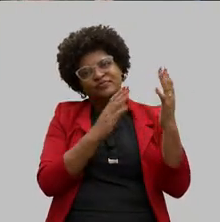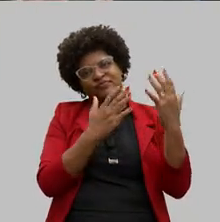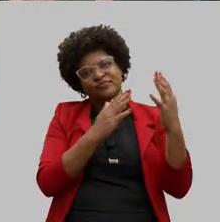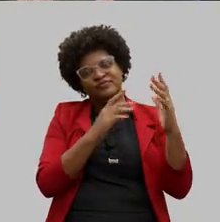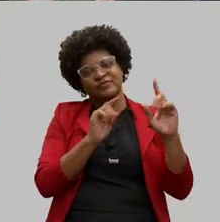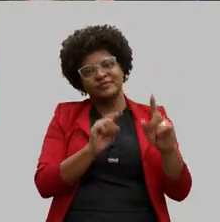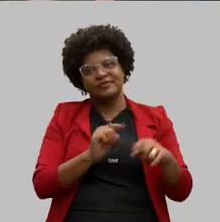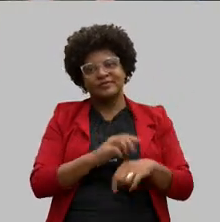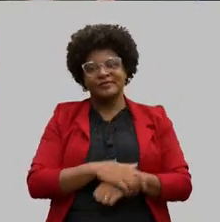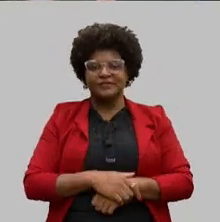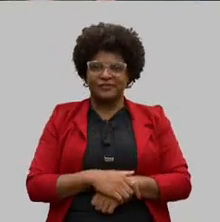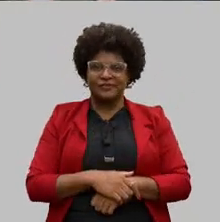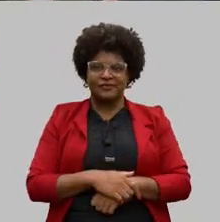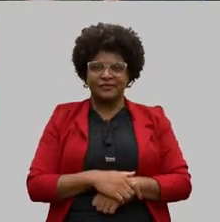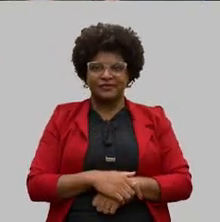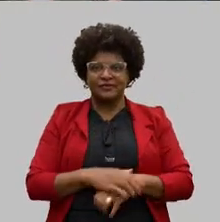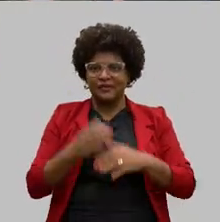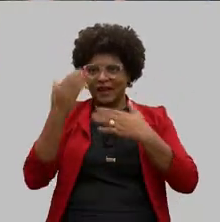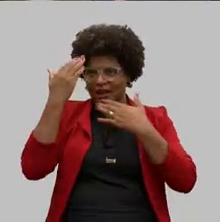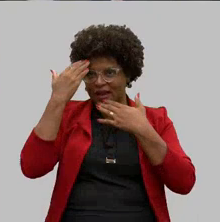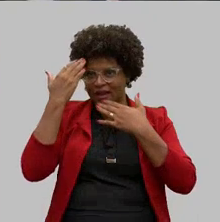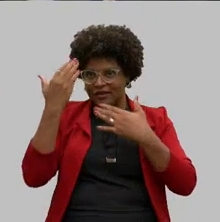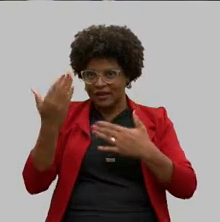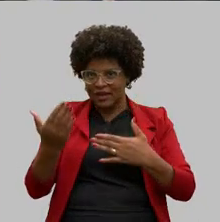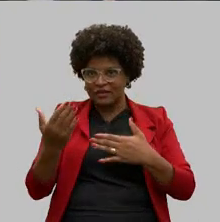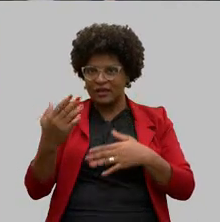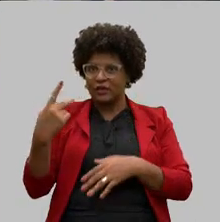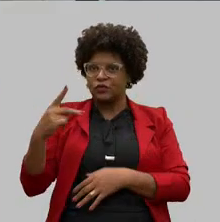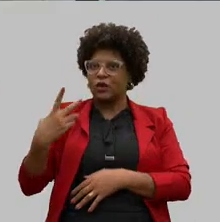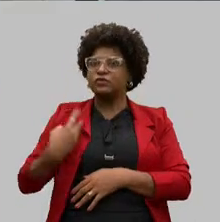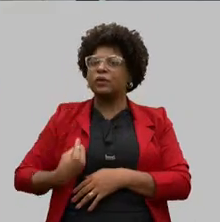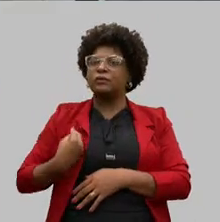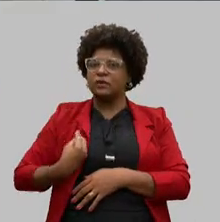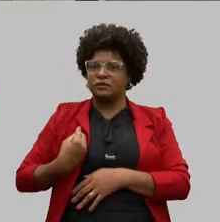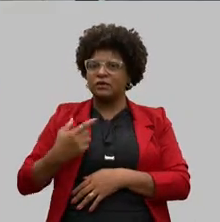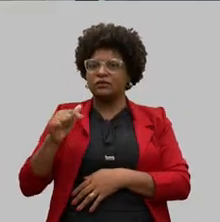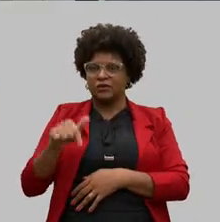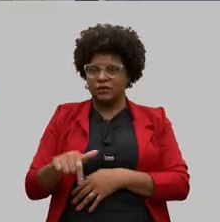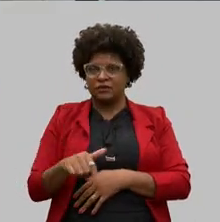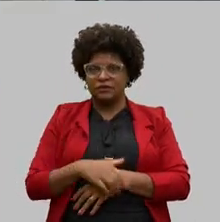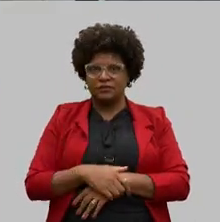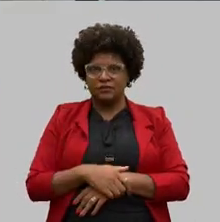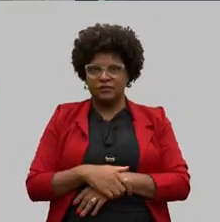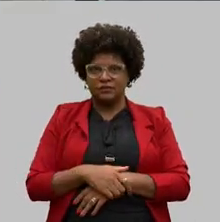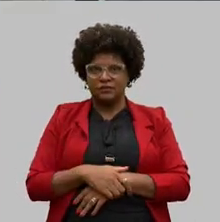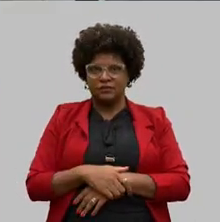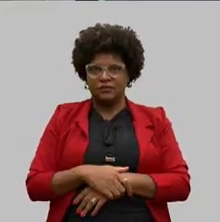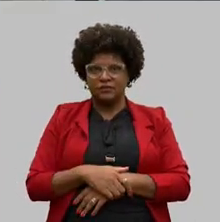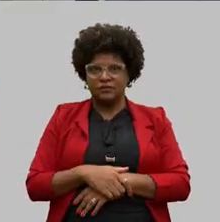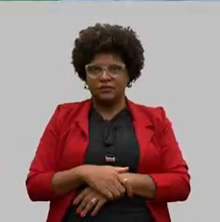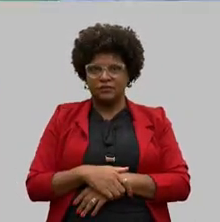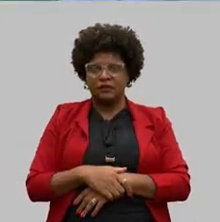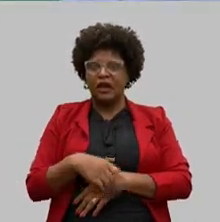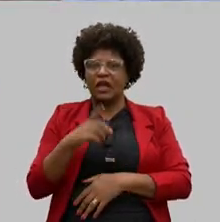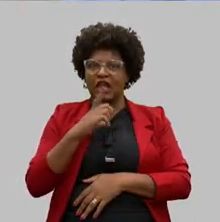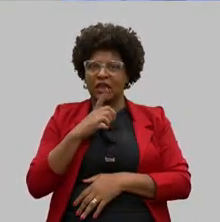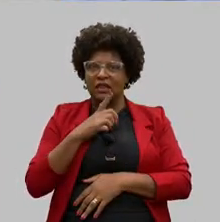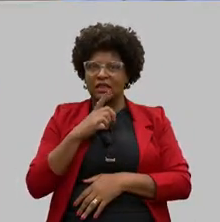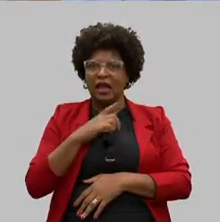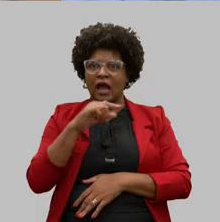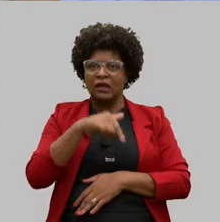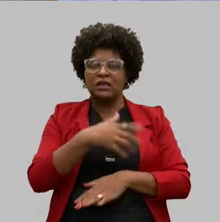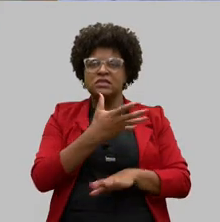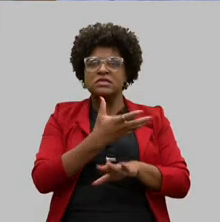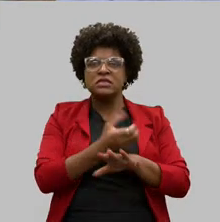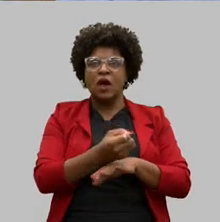aplauso agradeço muito aí a a sua participação conosco e deixo aqui registrado nosso carinho